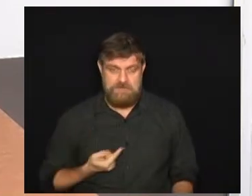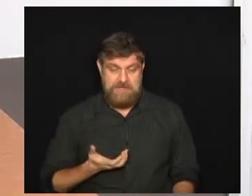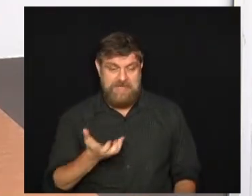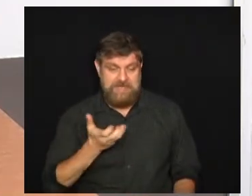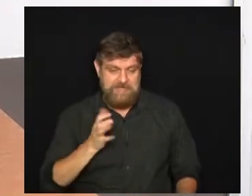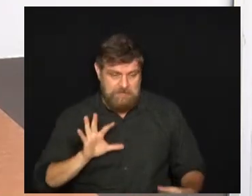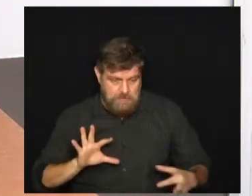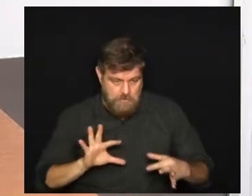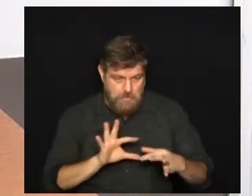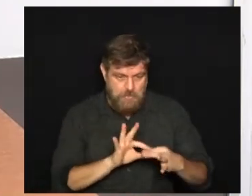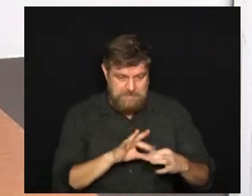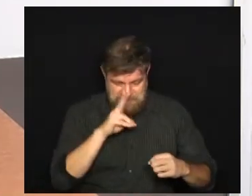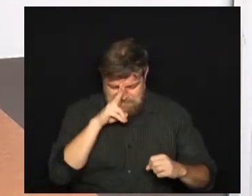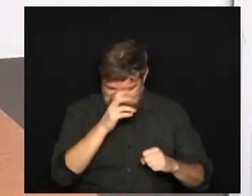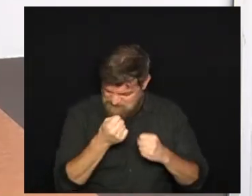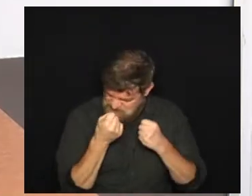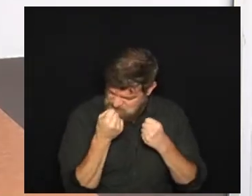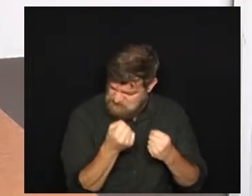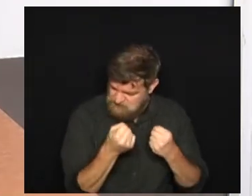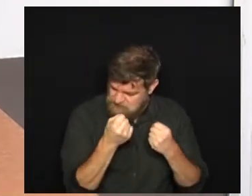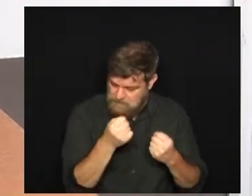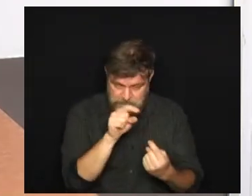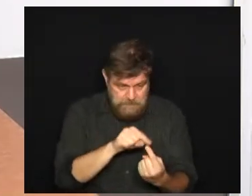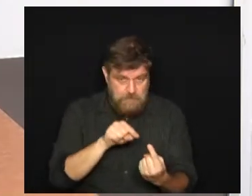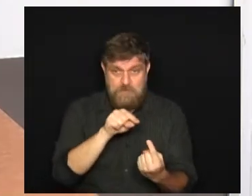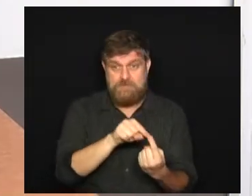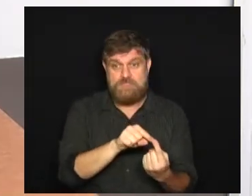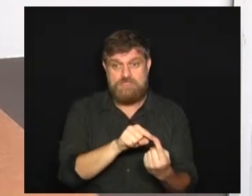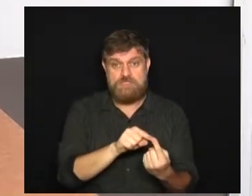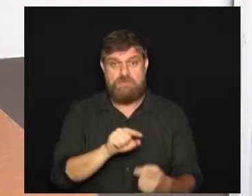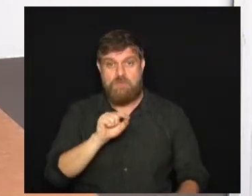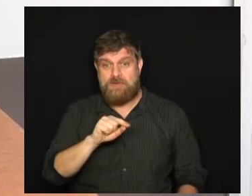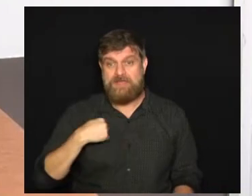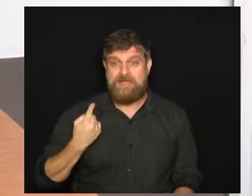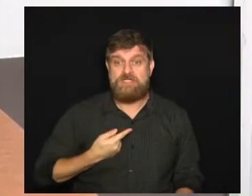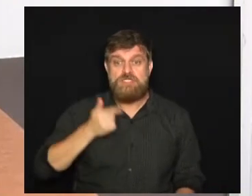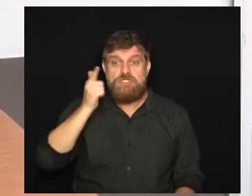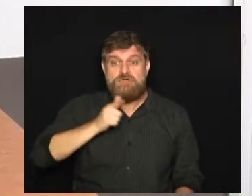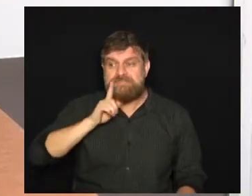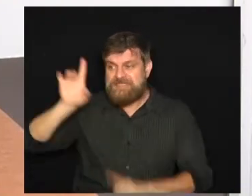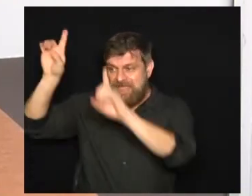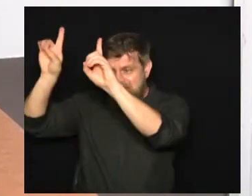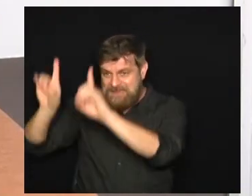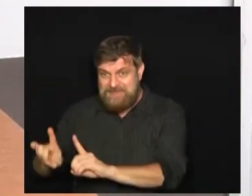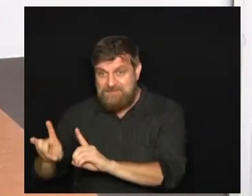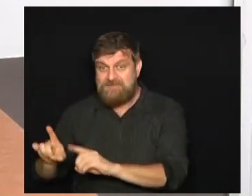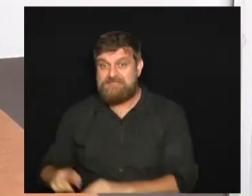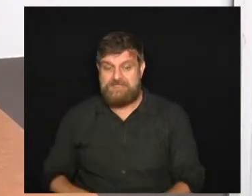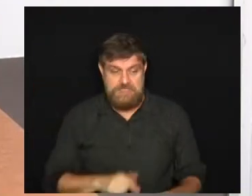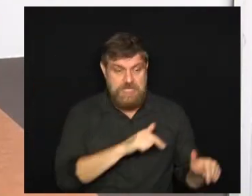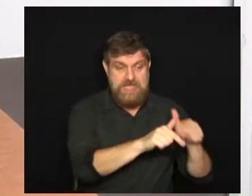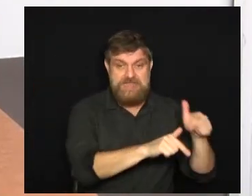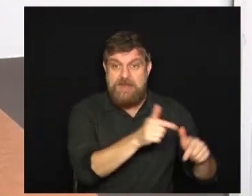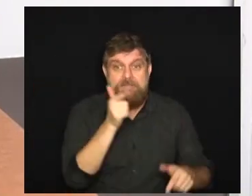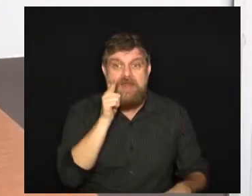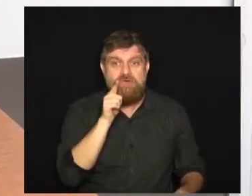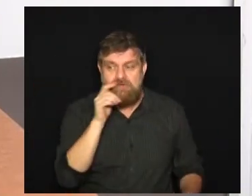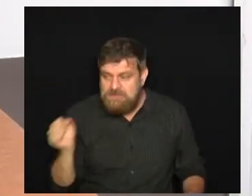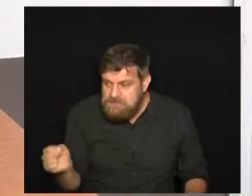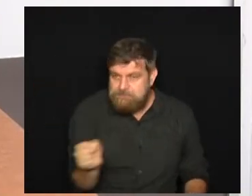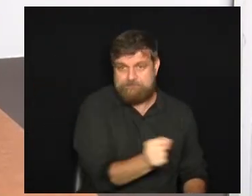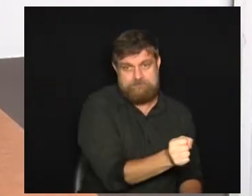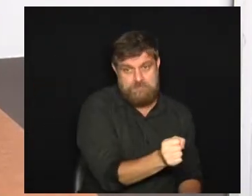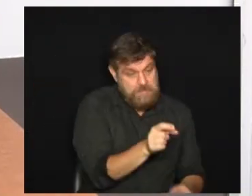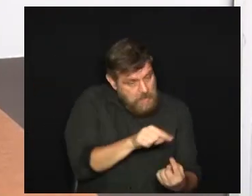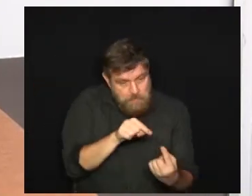grande força-tarefa para que todos, né? O objetivo é que a gente consiga empregar todo mundo, né? E nós já